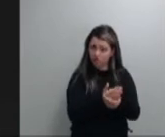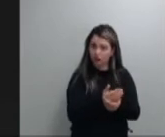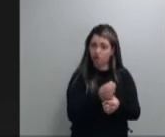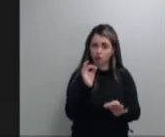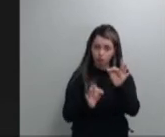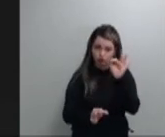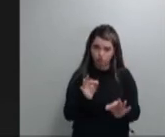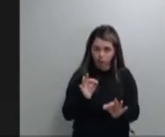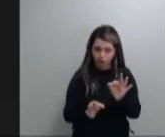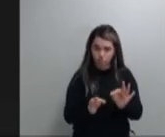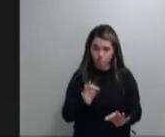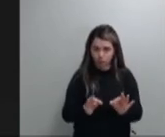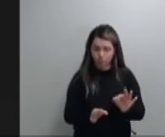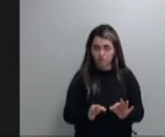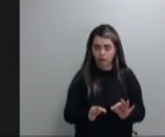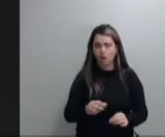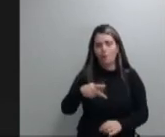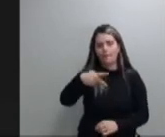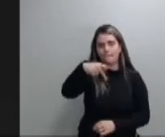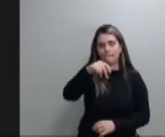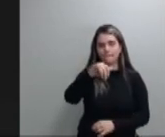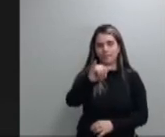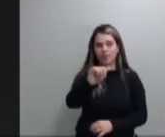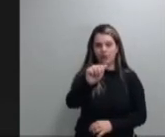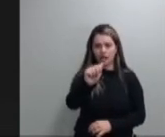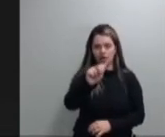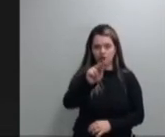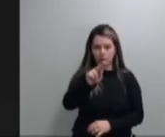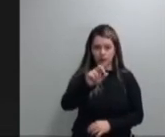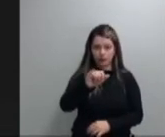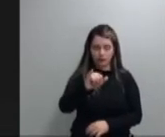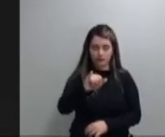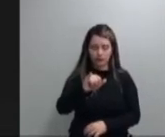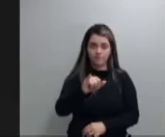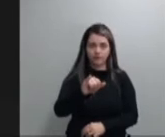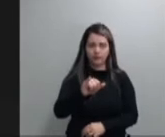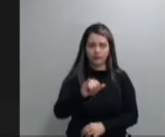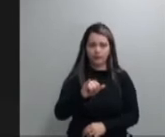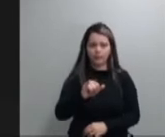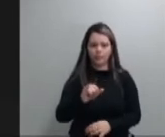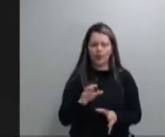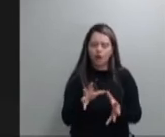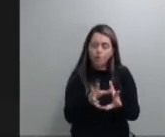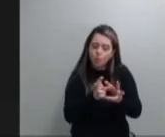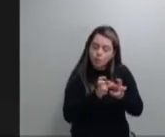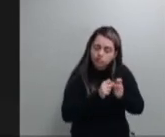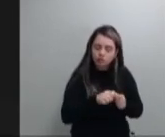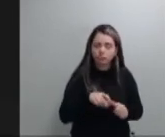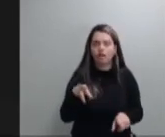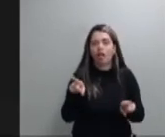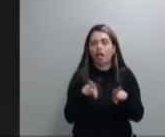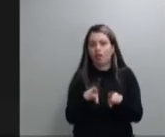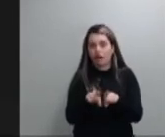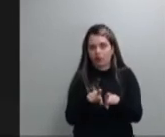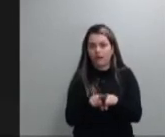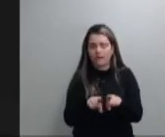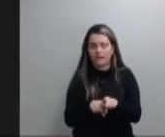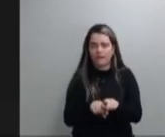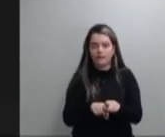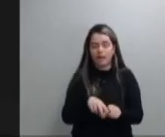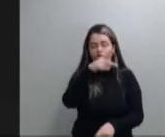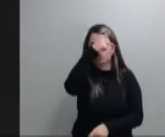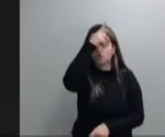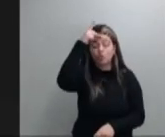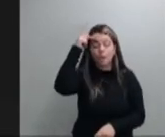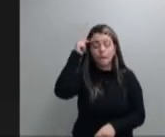Justiça do Piauí em sede de agravo interno, acolhida também em surgência dos recorrentes pelo Ministério Público do